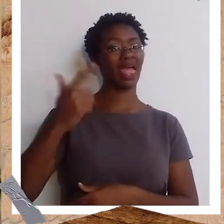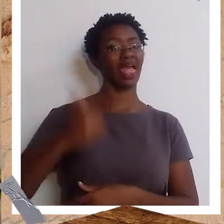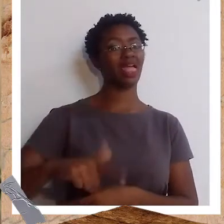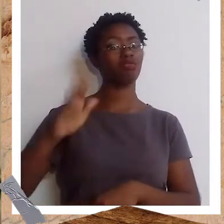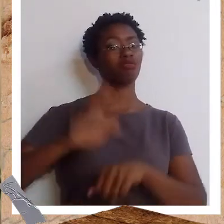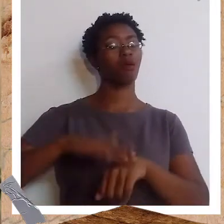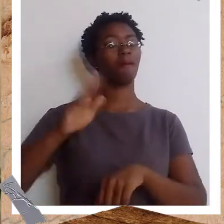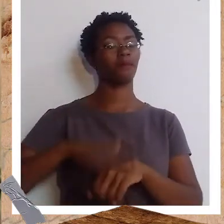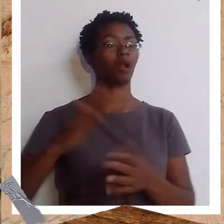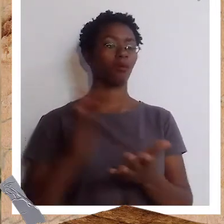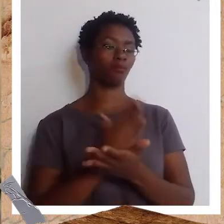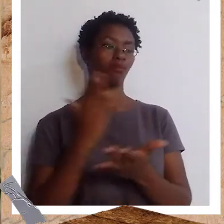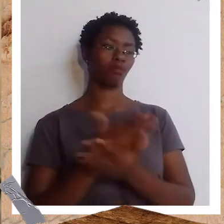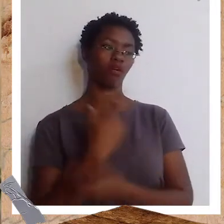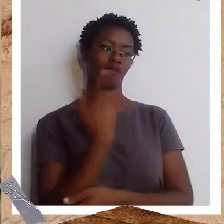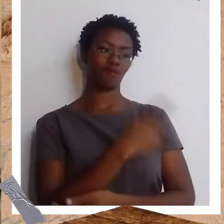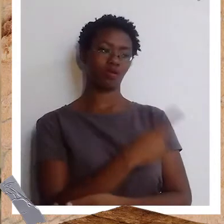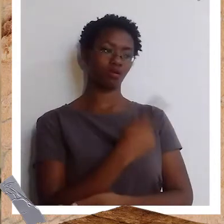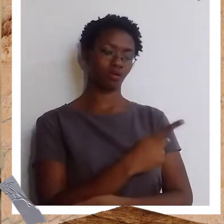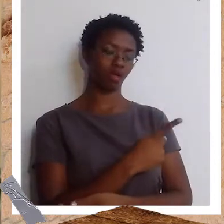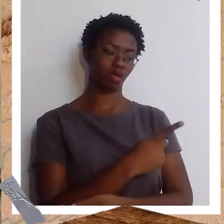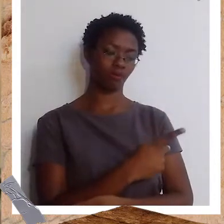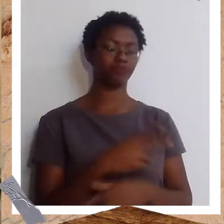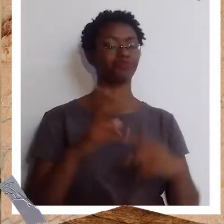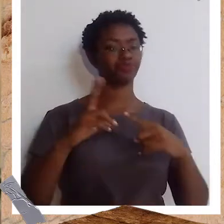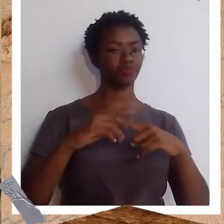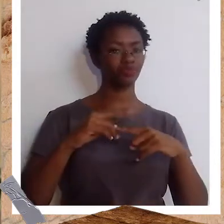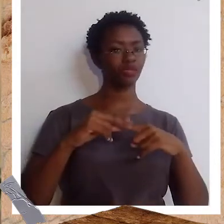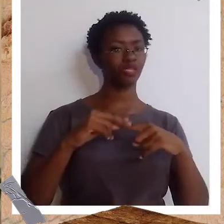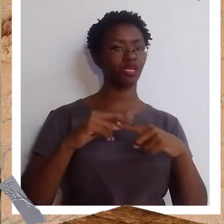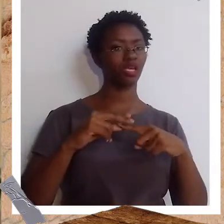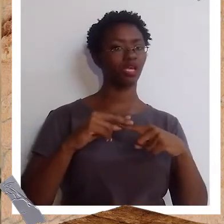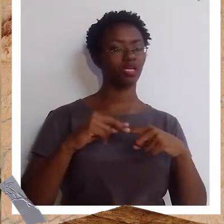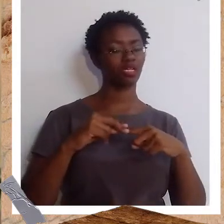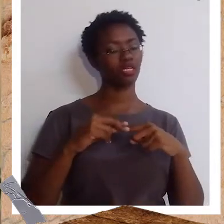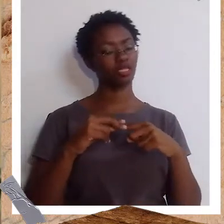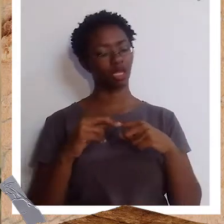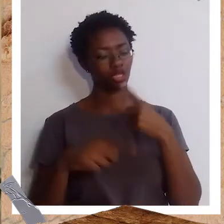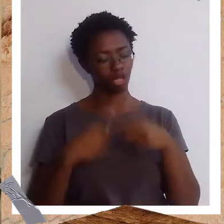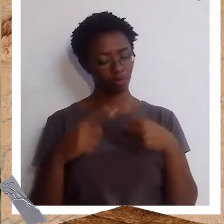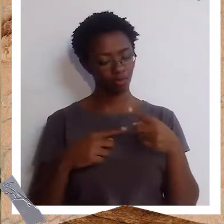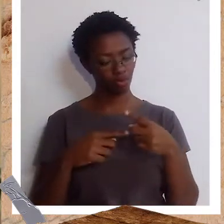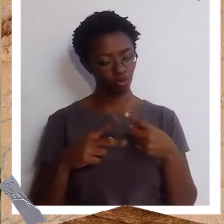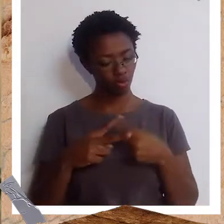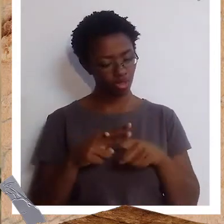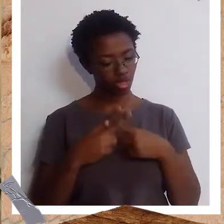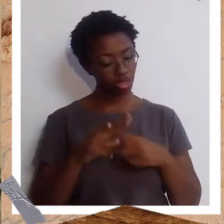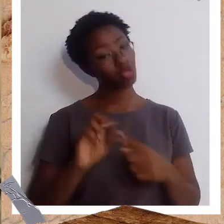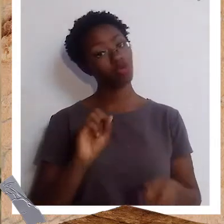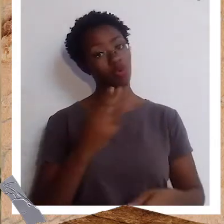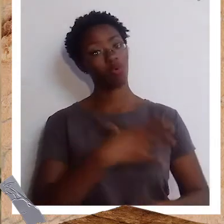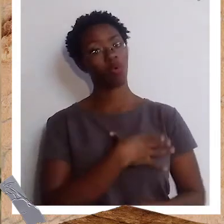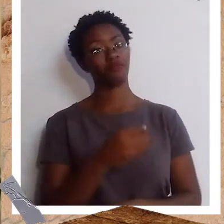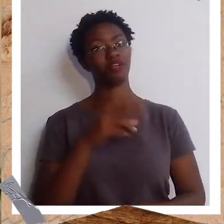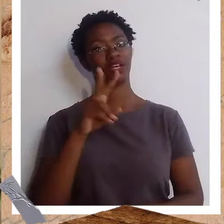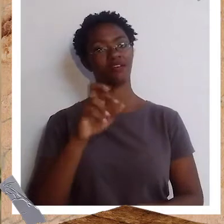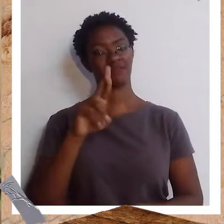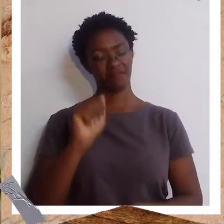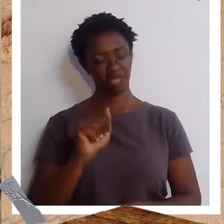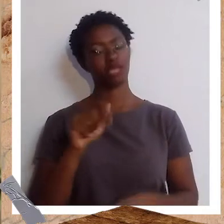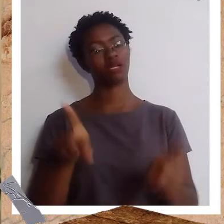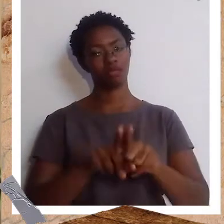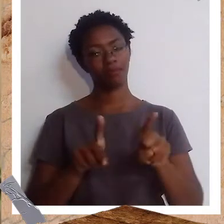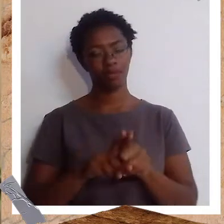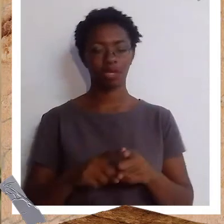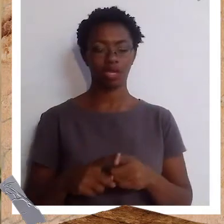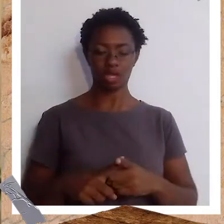né, em que ela vai à caneta, depois consertando, ou a própria Veronice, a sua filha, à medida em